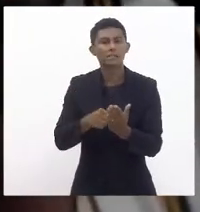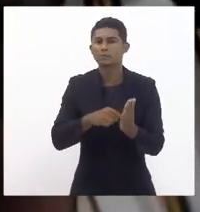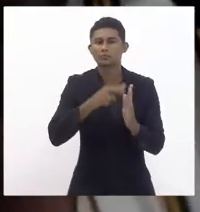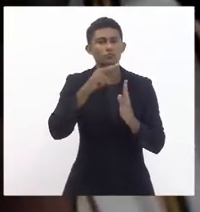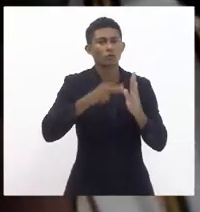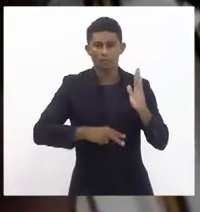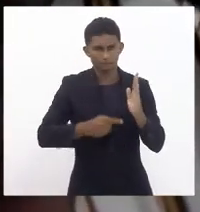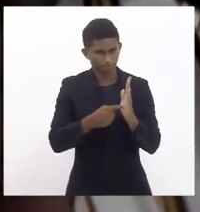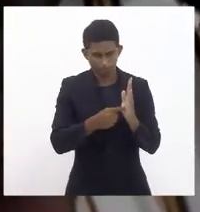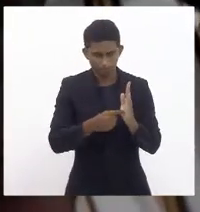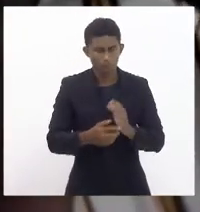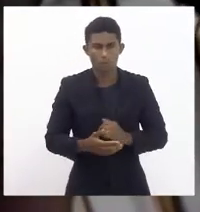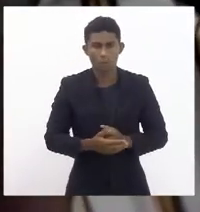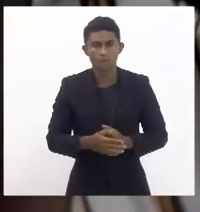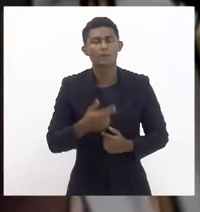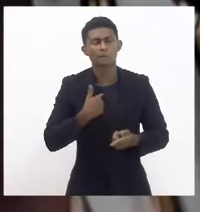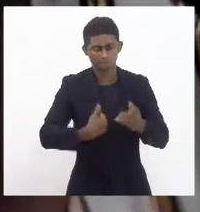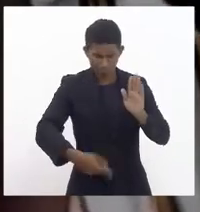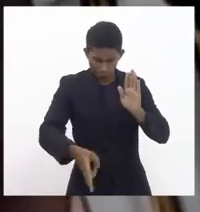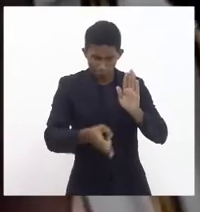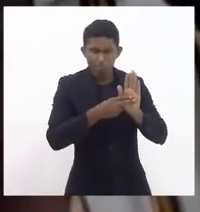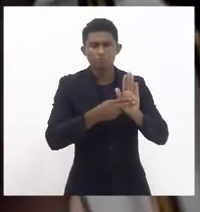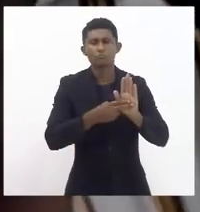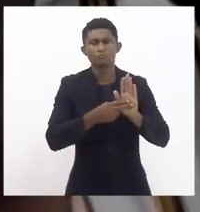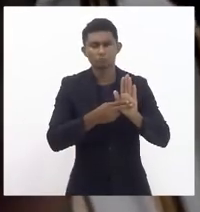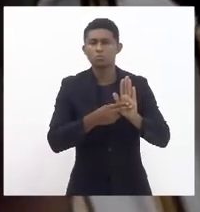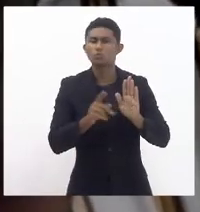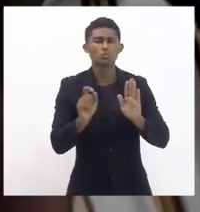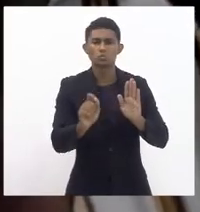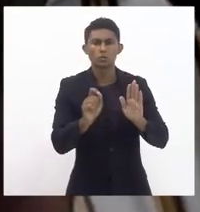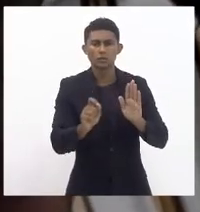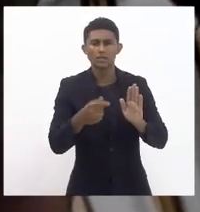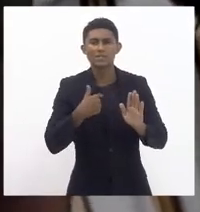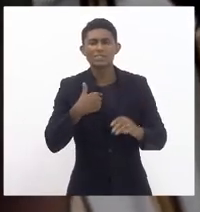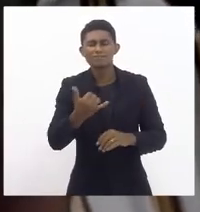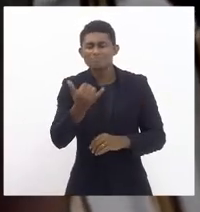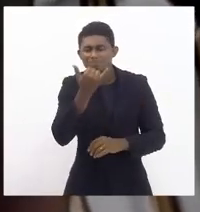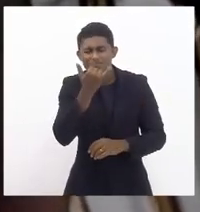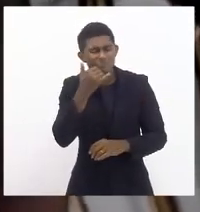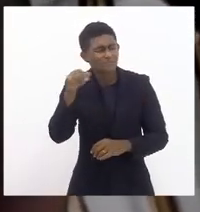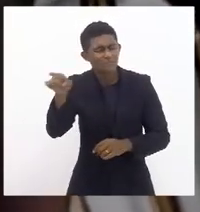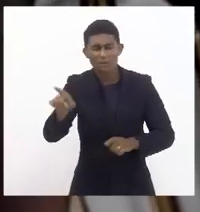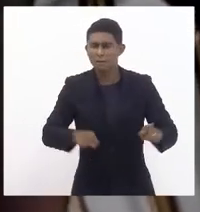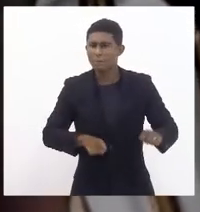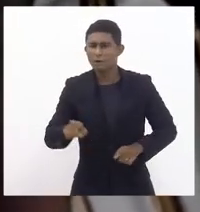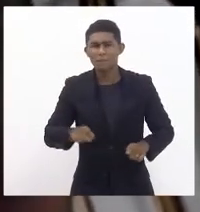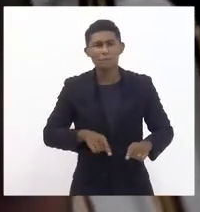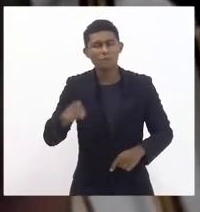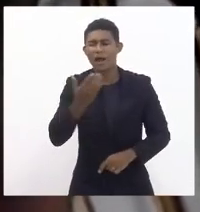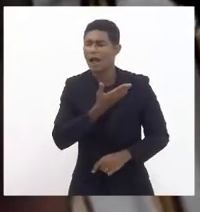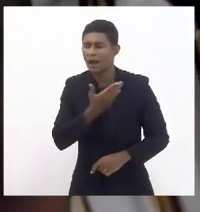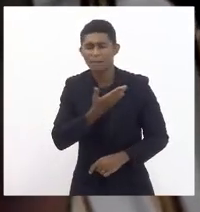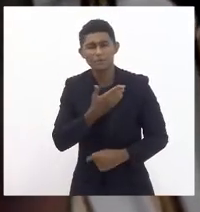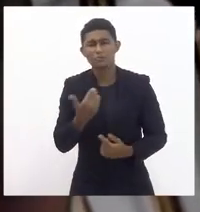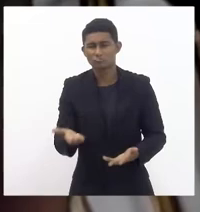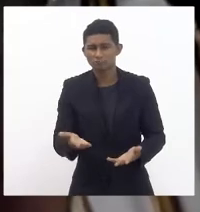assim confesso que não release quase poema peço perdão meu primo poeta amigo camarada surge tomada pela emoção